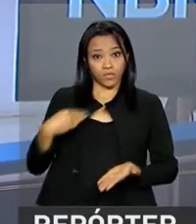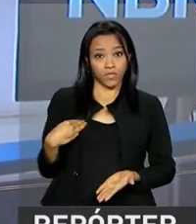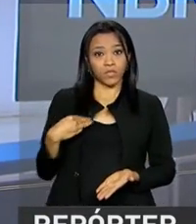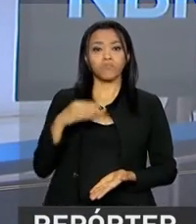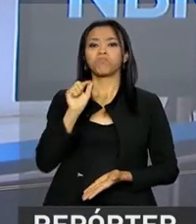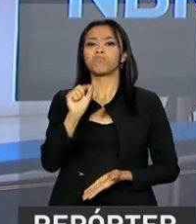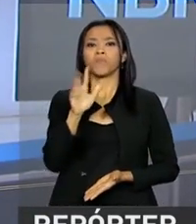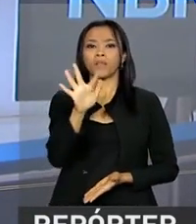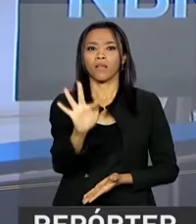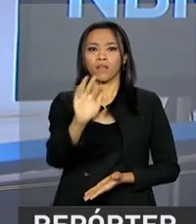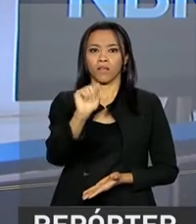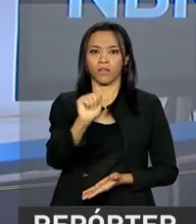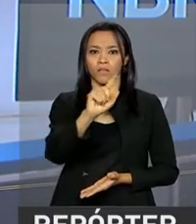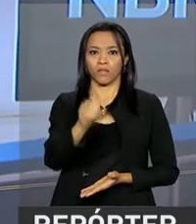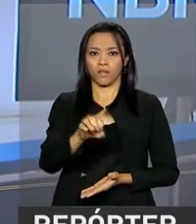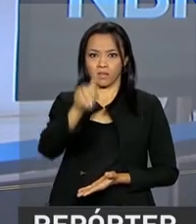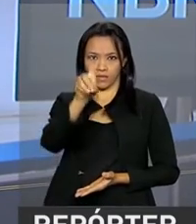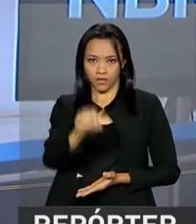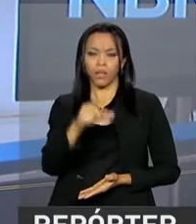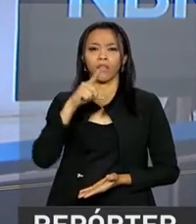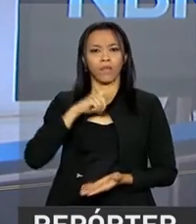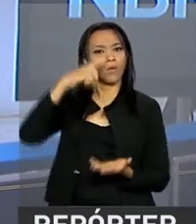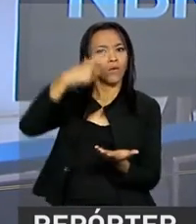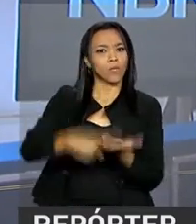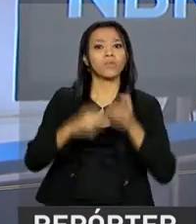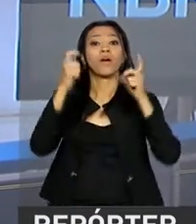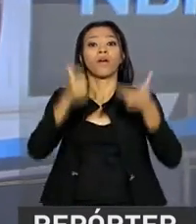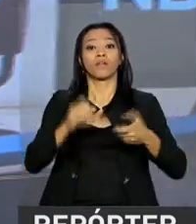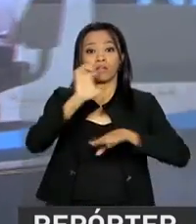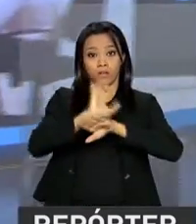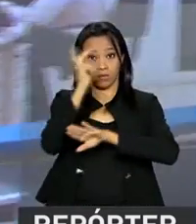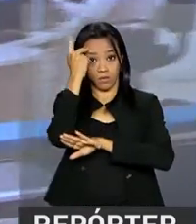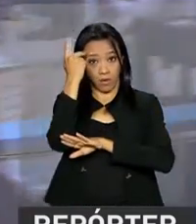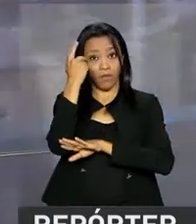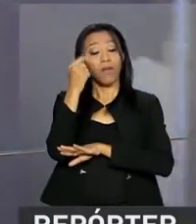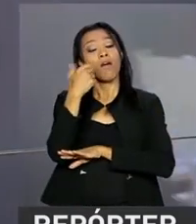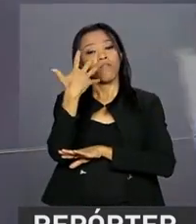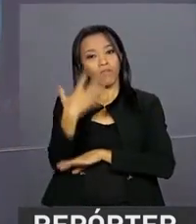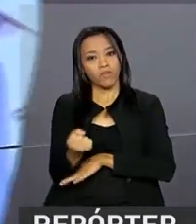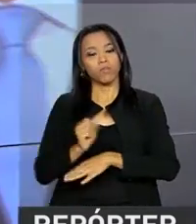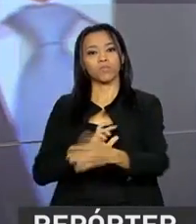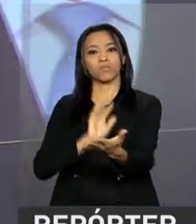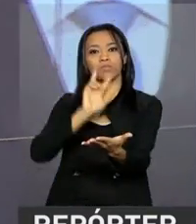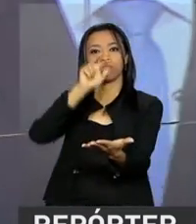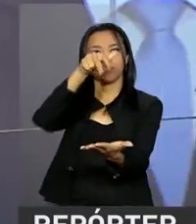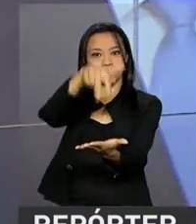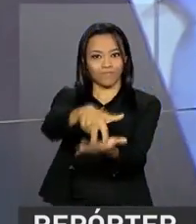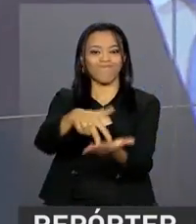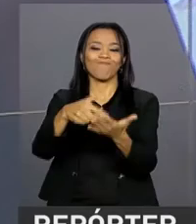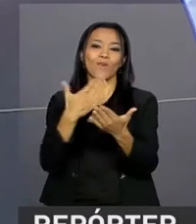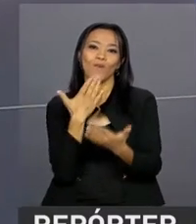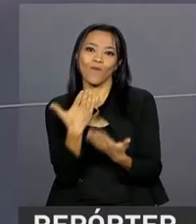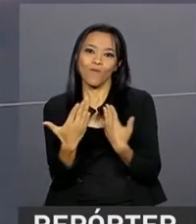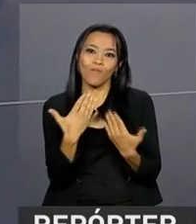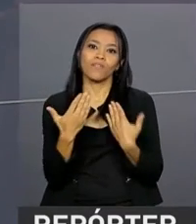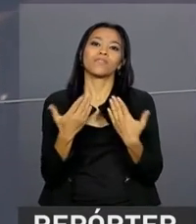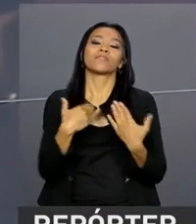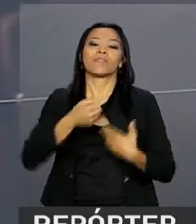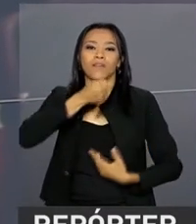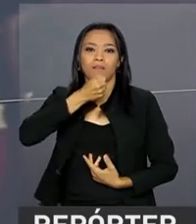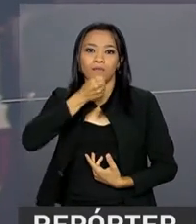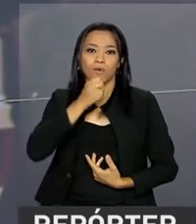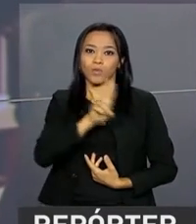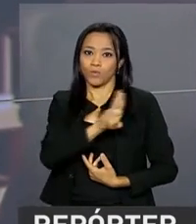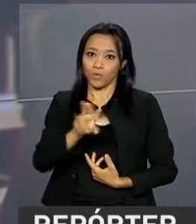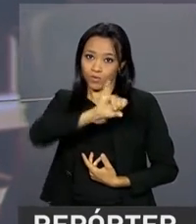fazenda e henrique meirelles tem agenda em são paulo e é pra lá que a gente vai agora conversar com o repórter josé luiz filho que tem as informações